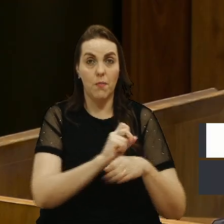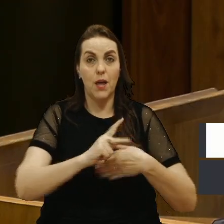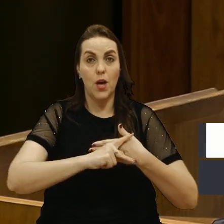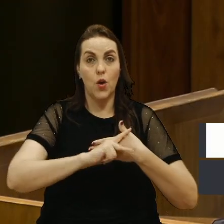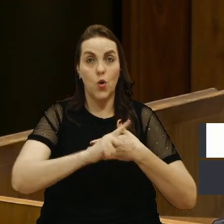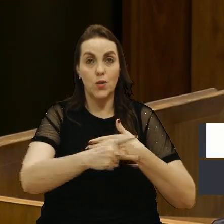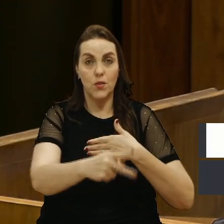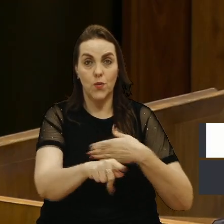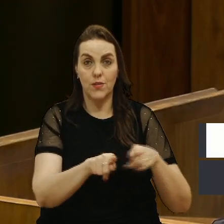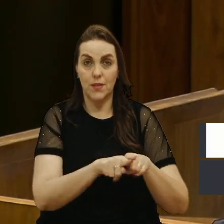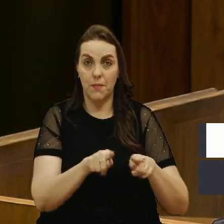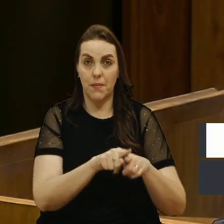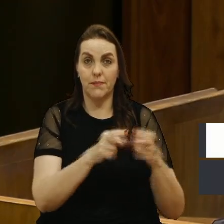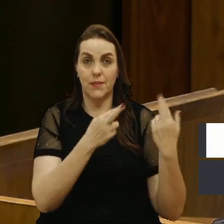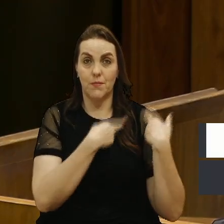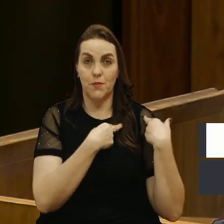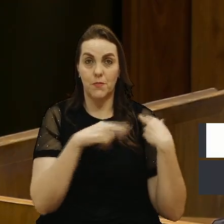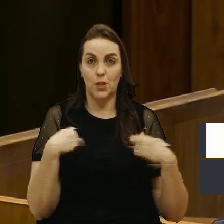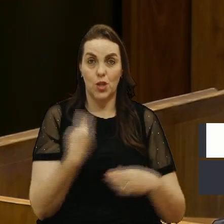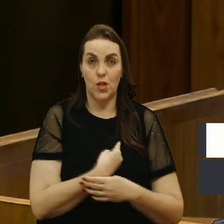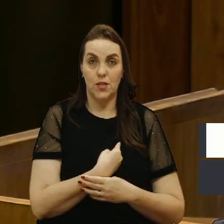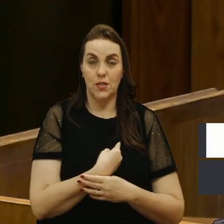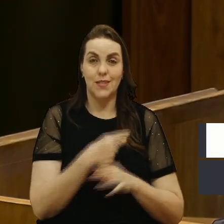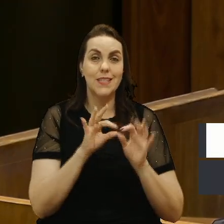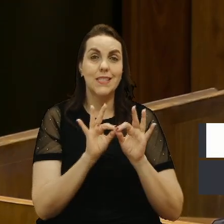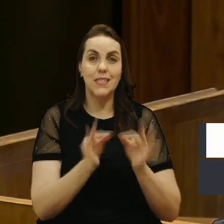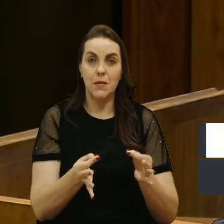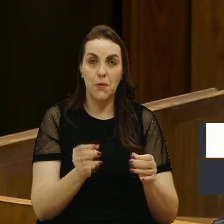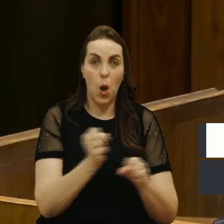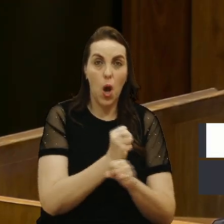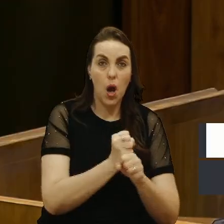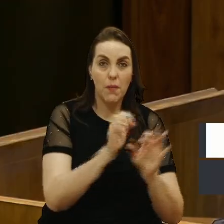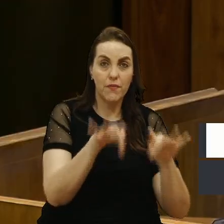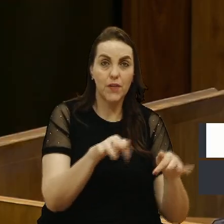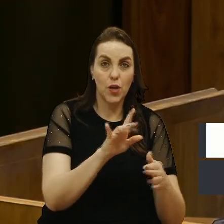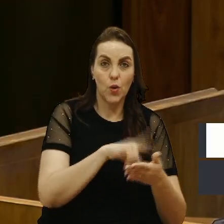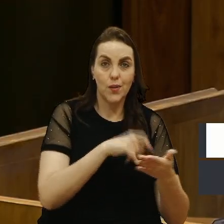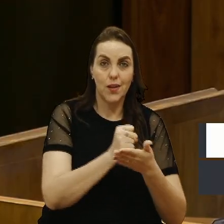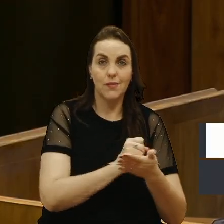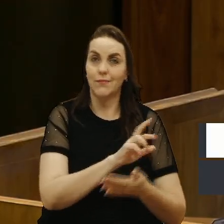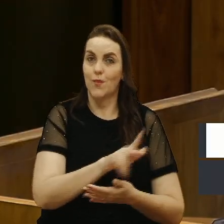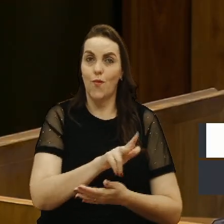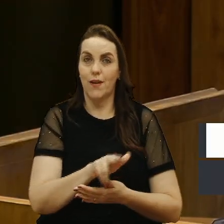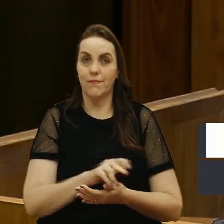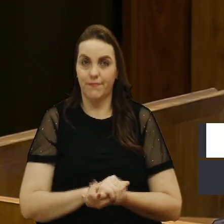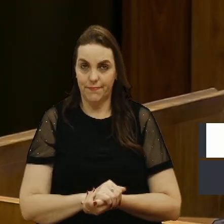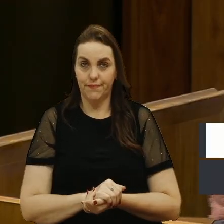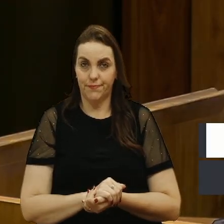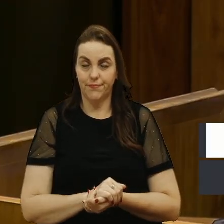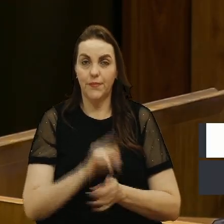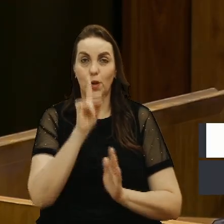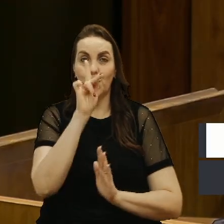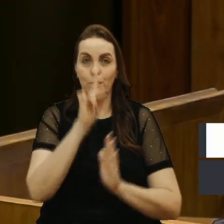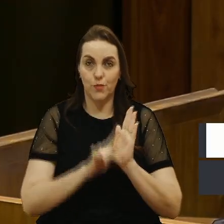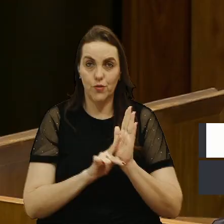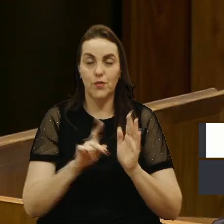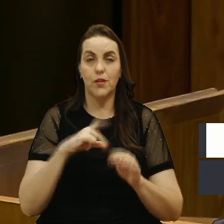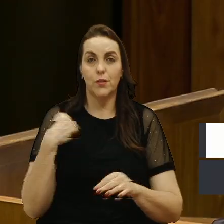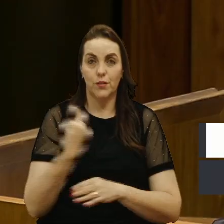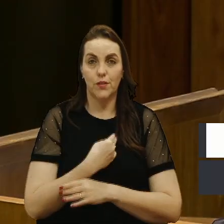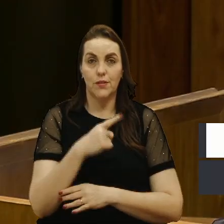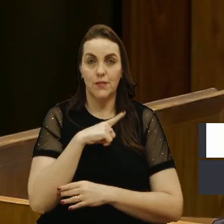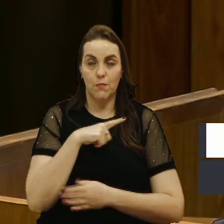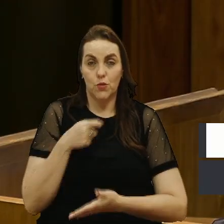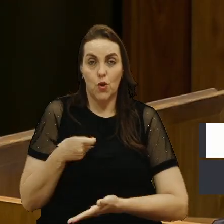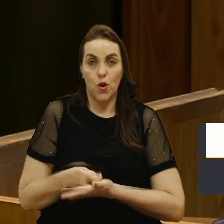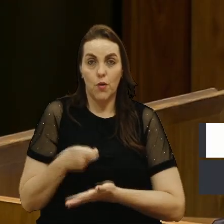obra. Então, não é simplesmente fazer a obra e acabou o contrato. O projeto que a gente tem por